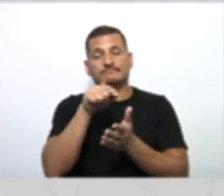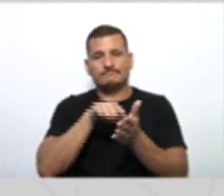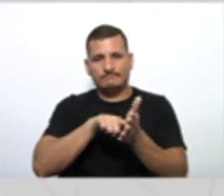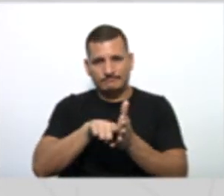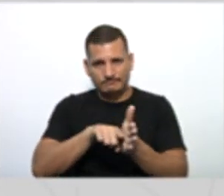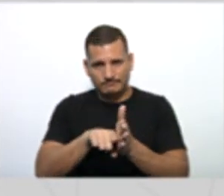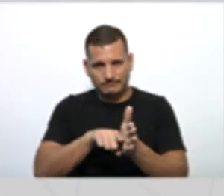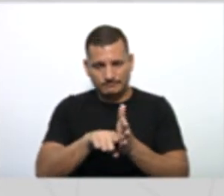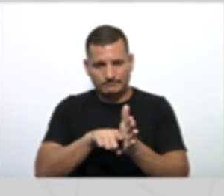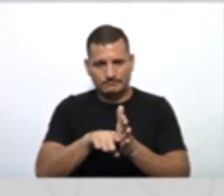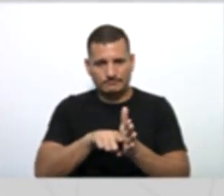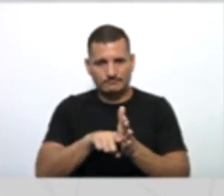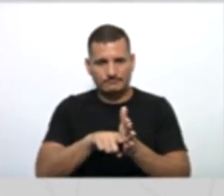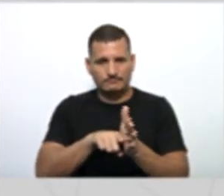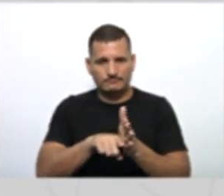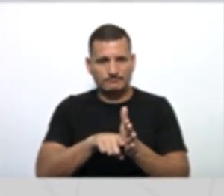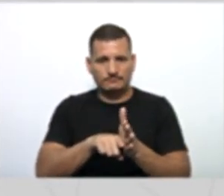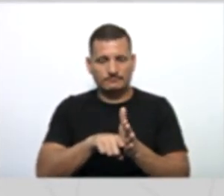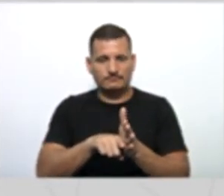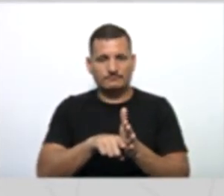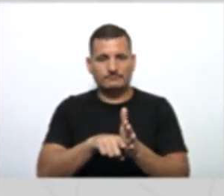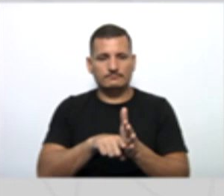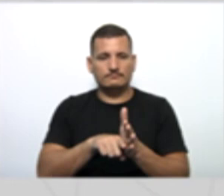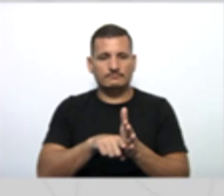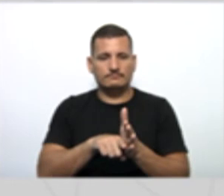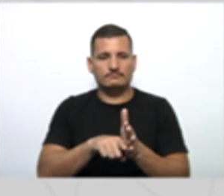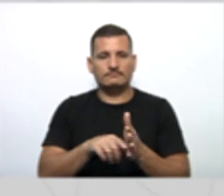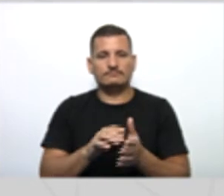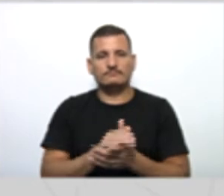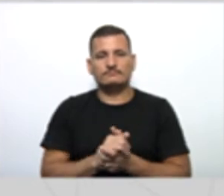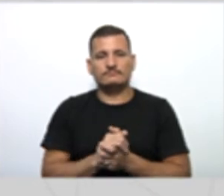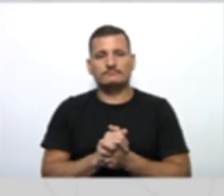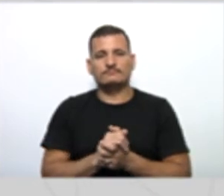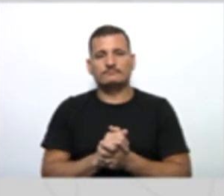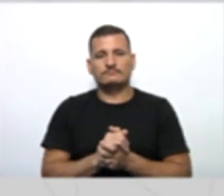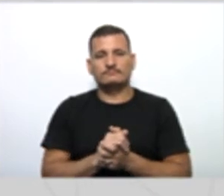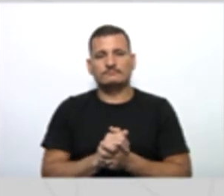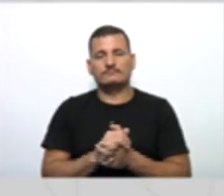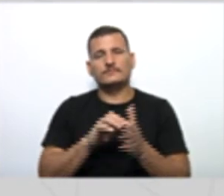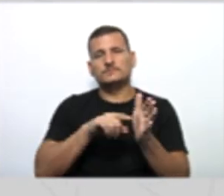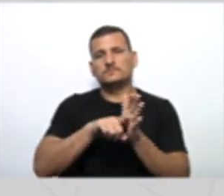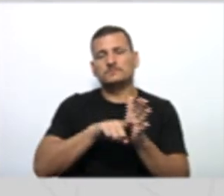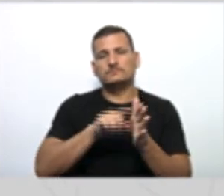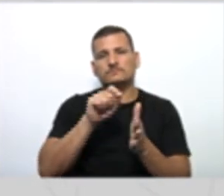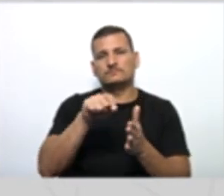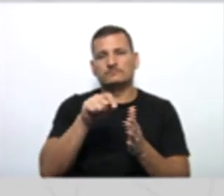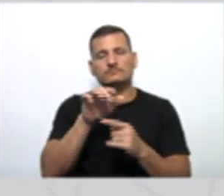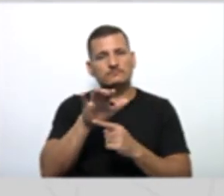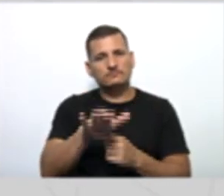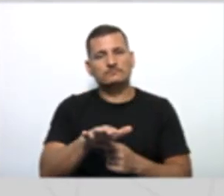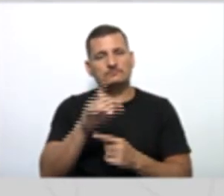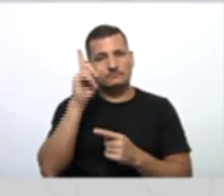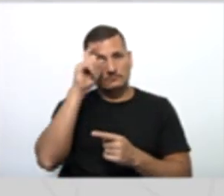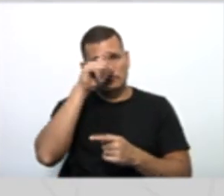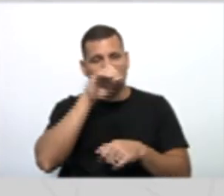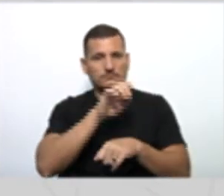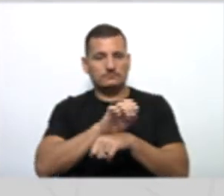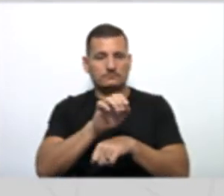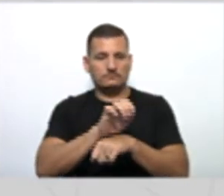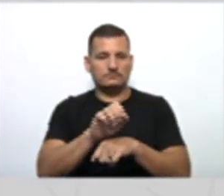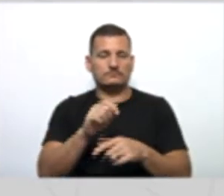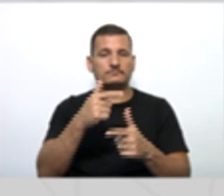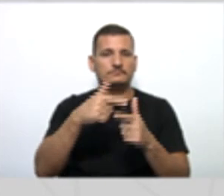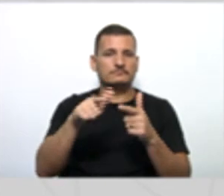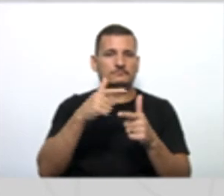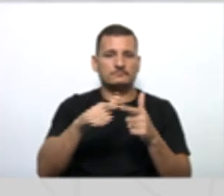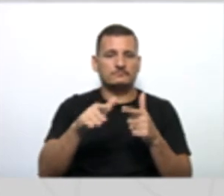pesquisar. Nesse caso, a nossa ideia é pesquisar as contribuições e as dificuldades do estágio. Problema. Lembra